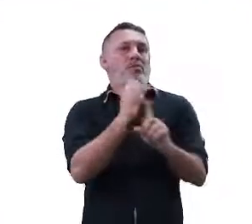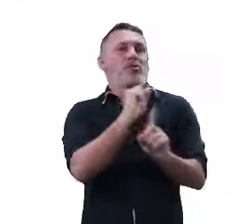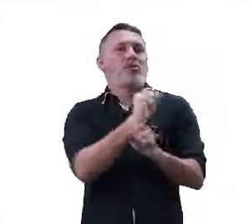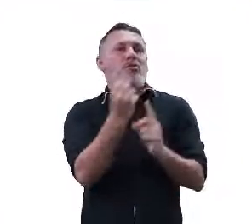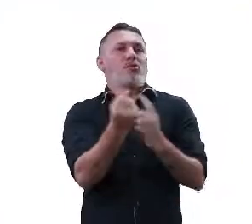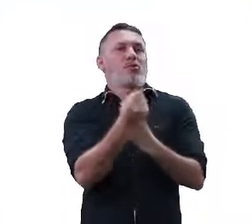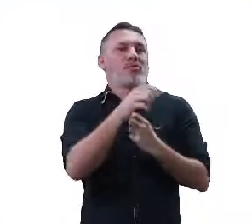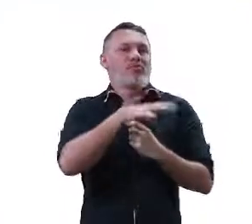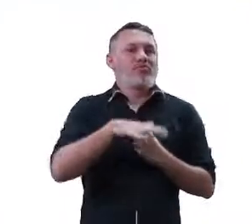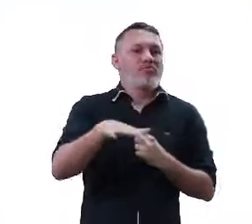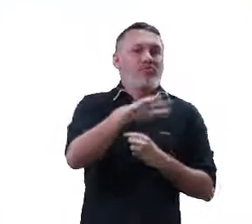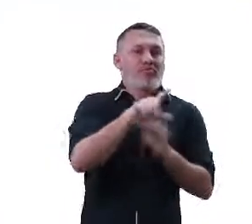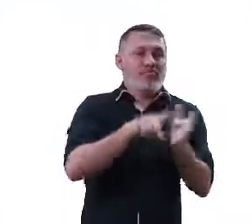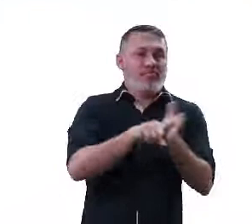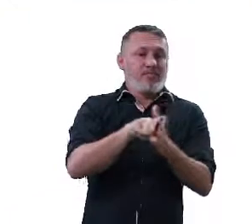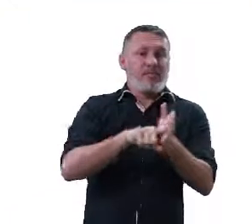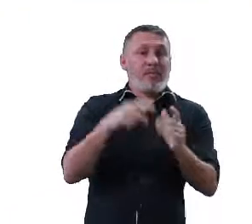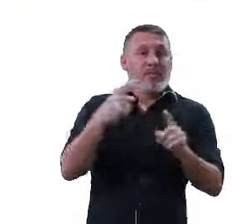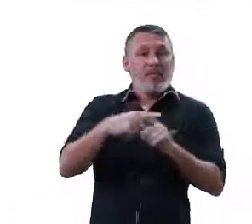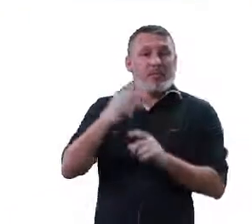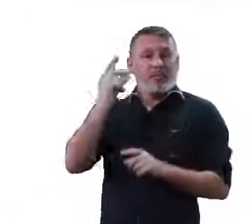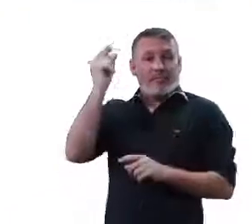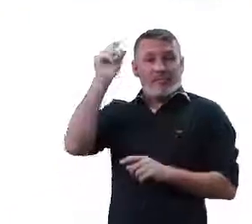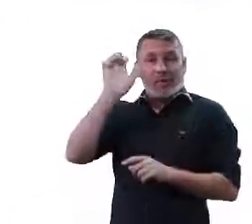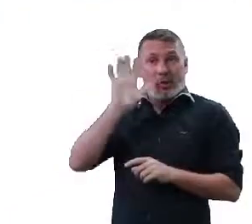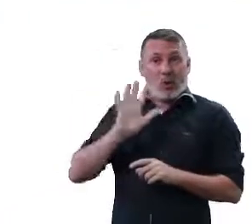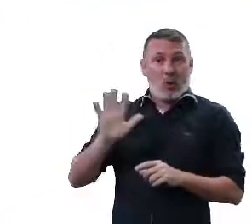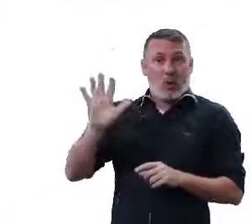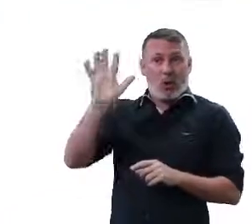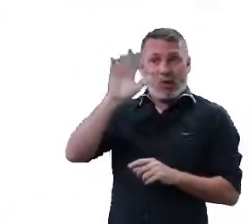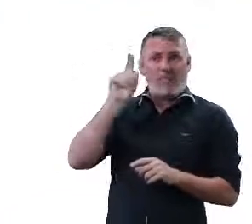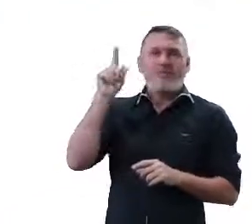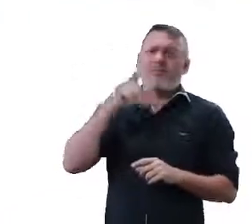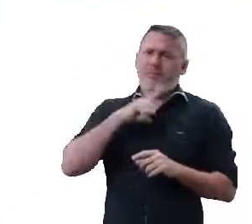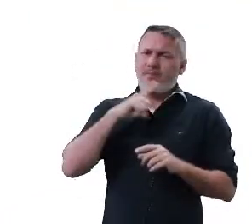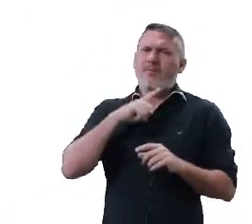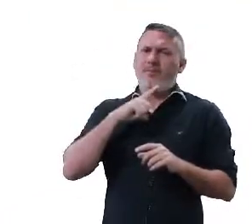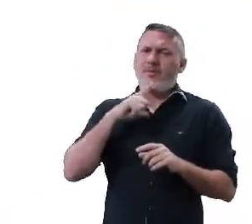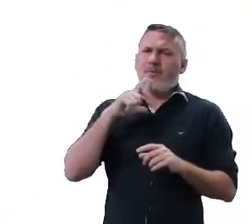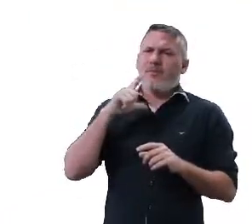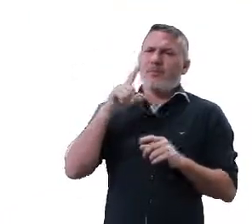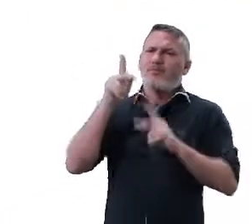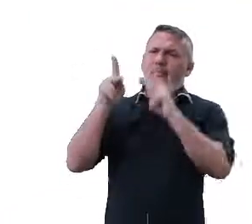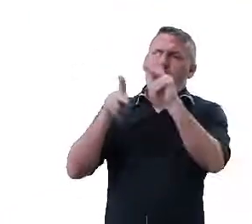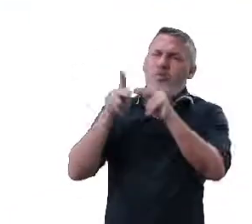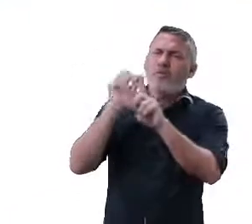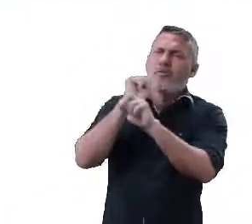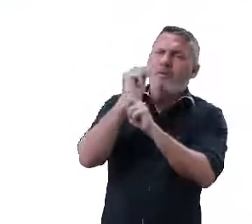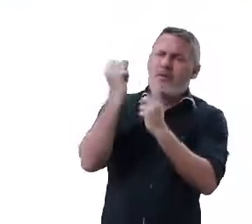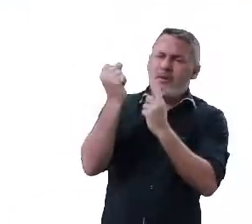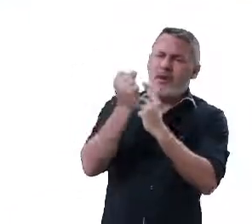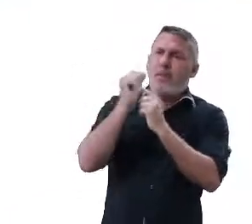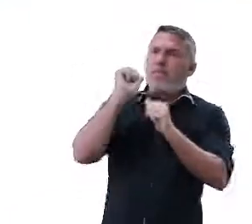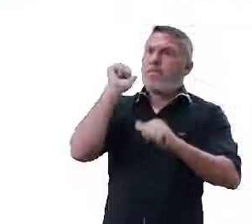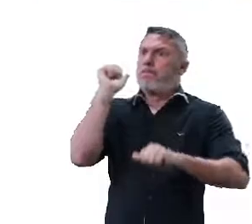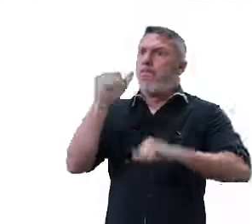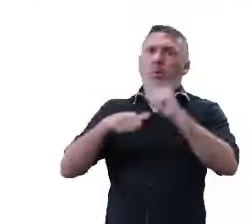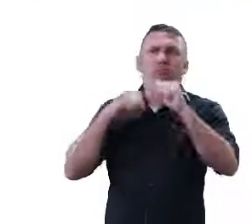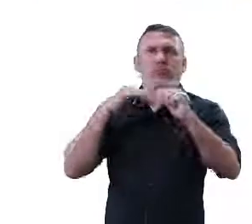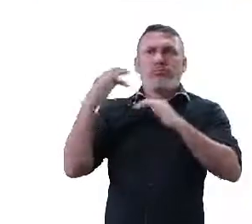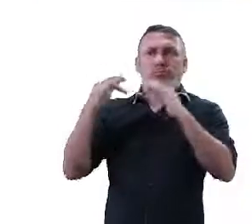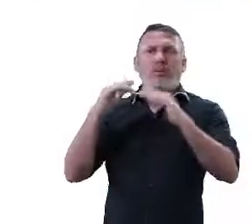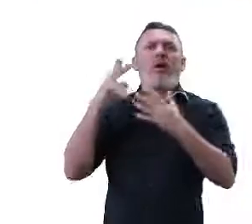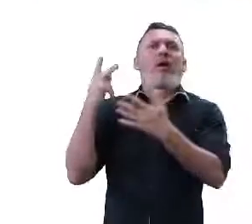Porque essas sociedades europeias, como eu tinha colocado, passaram por profundas transformações. Então você tem uma situação em